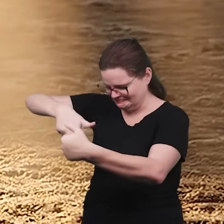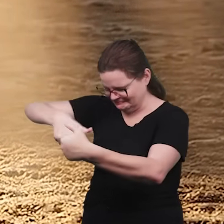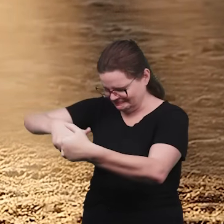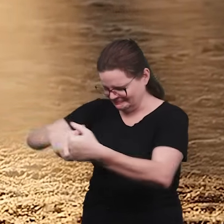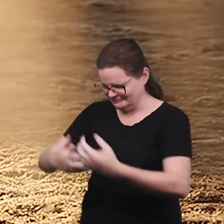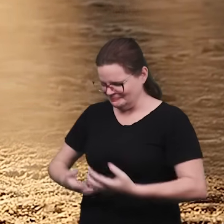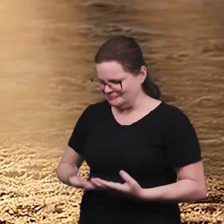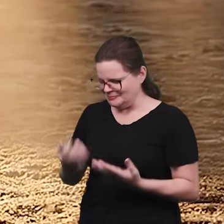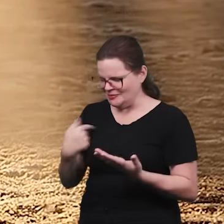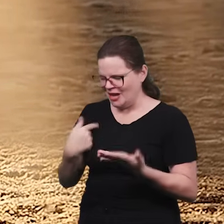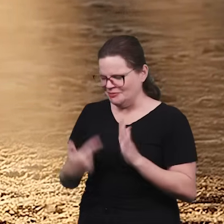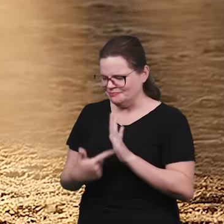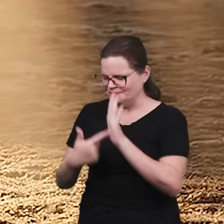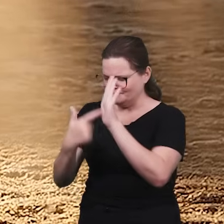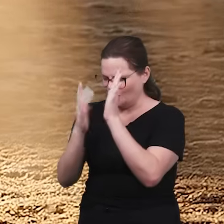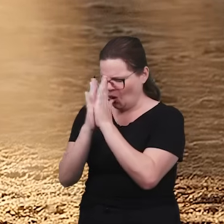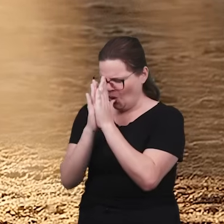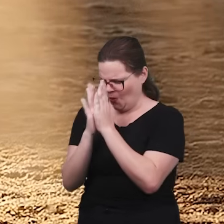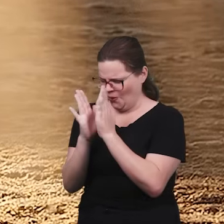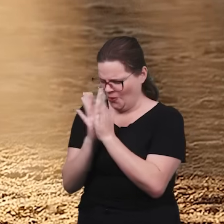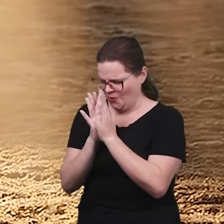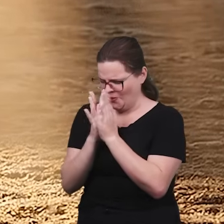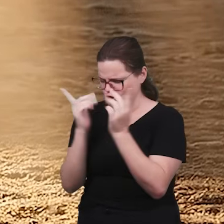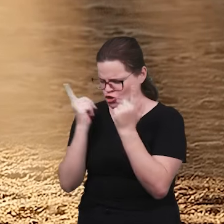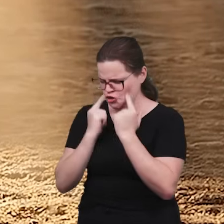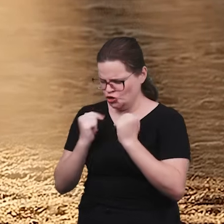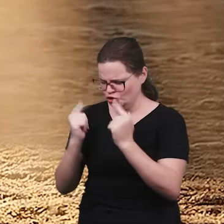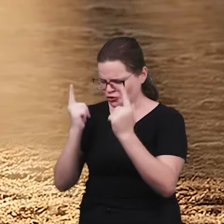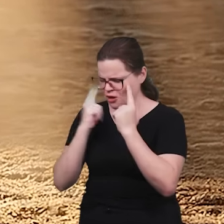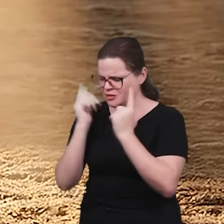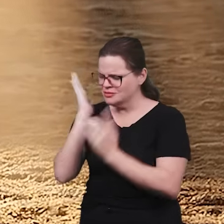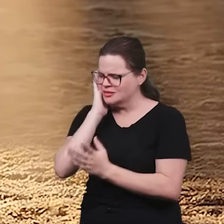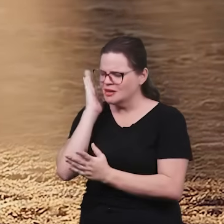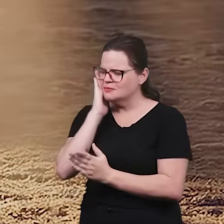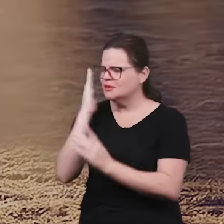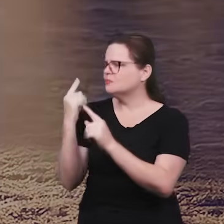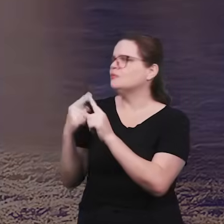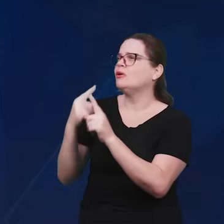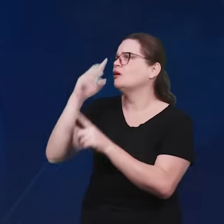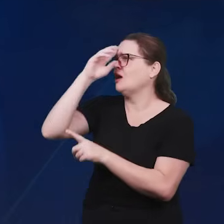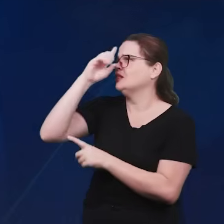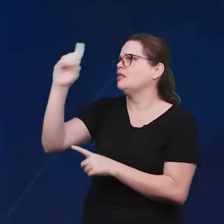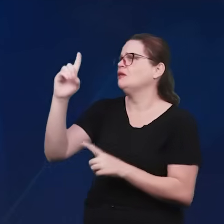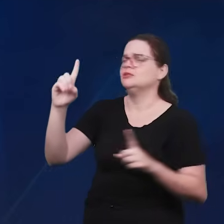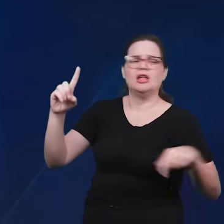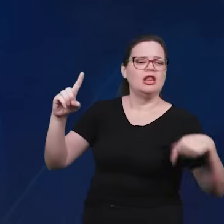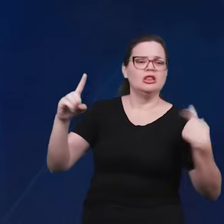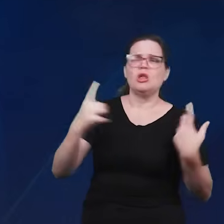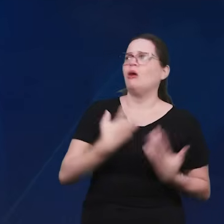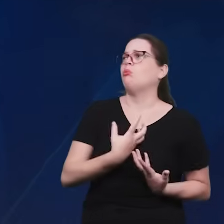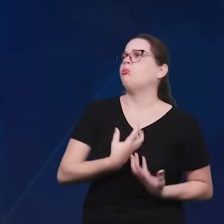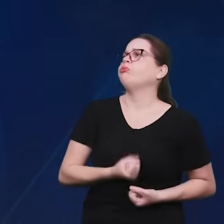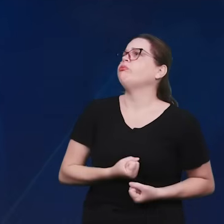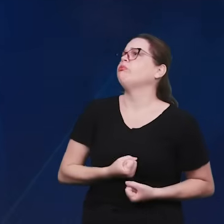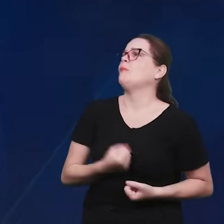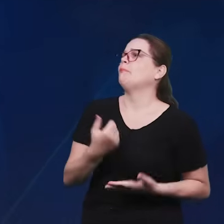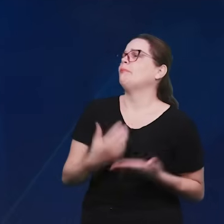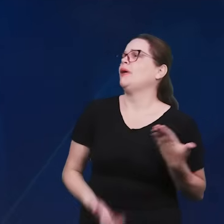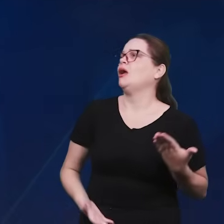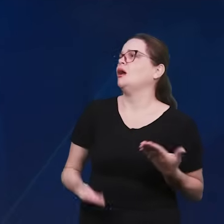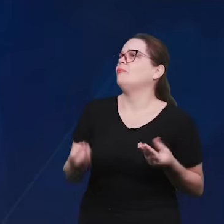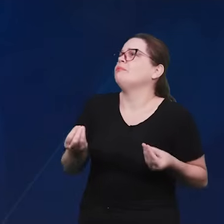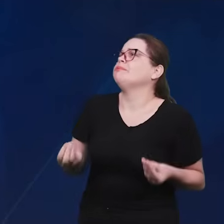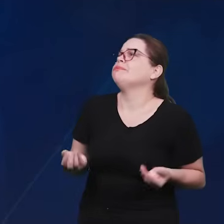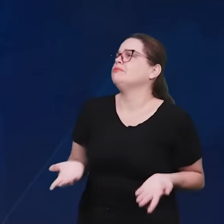sua lamentosa oração. Ele orou a Deus para saber qual era a causa daquela decepcionante derrota.